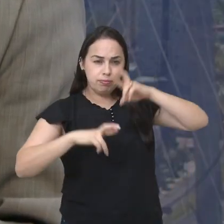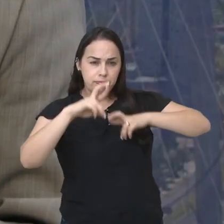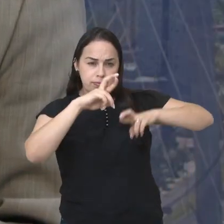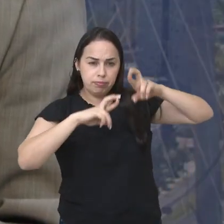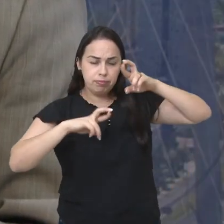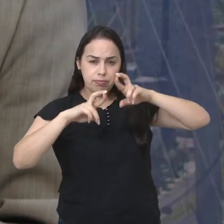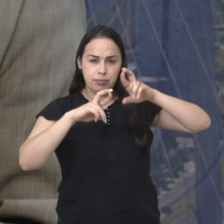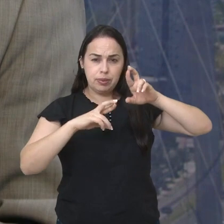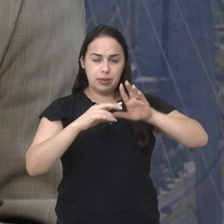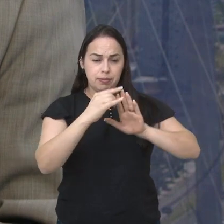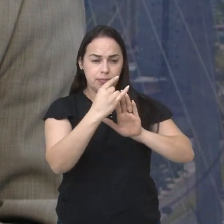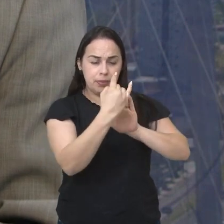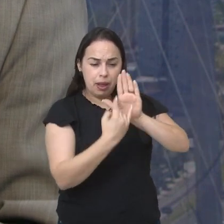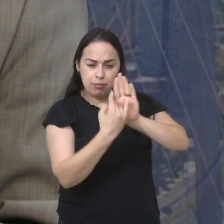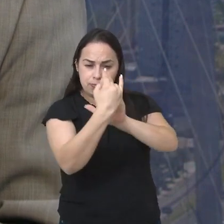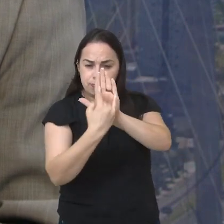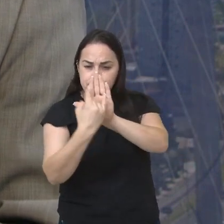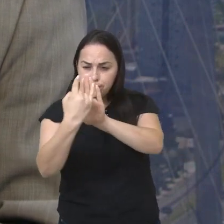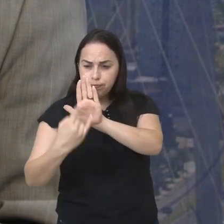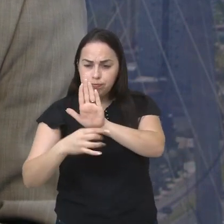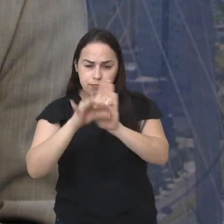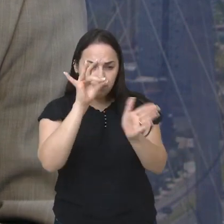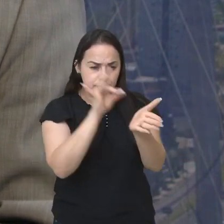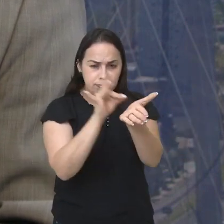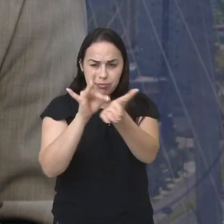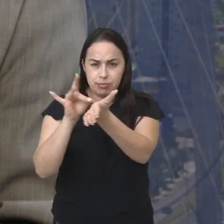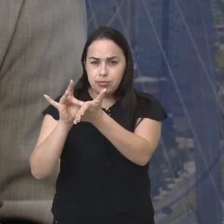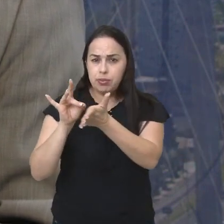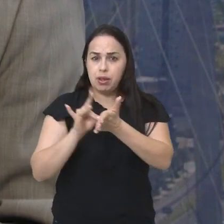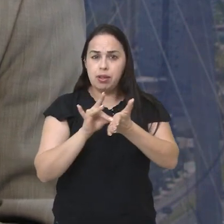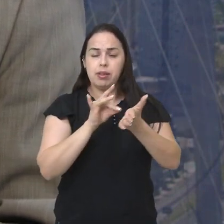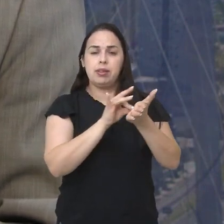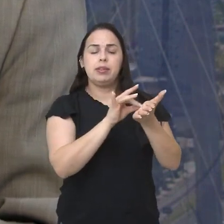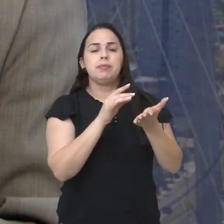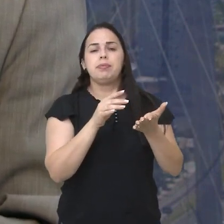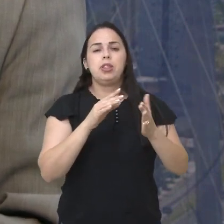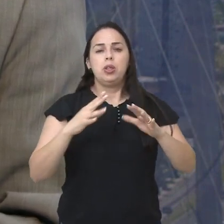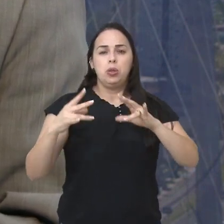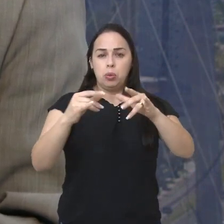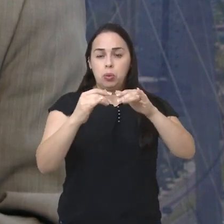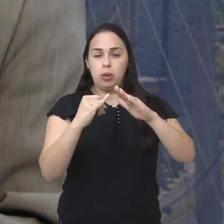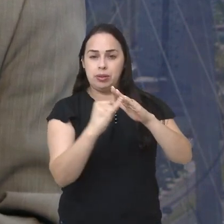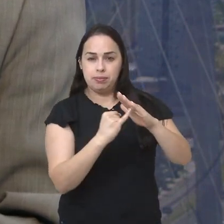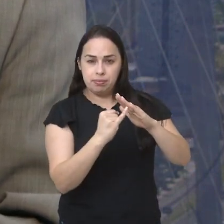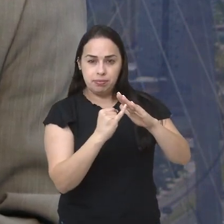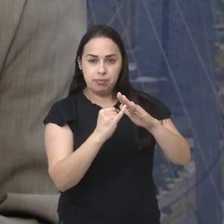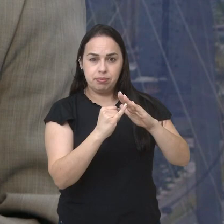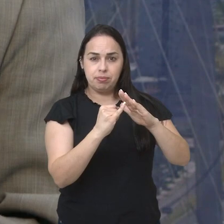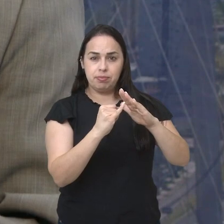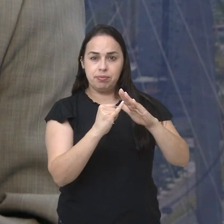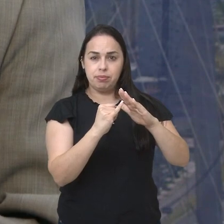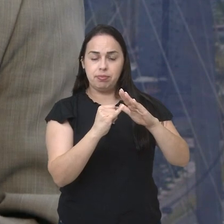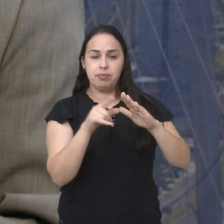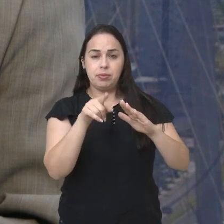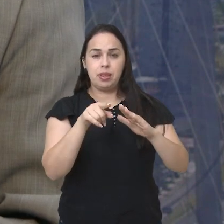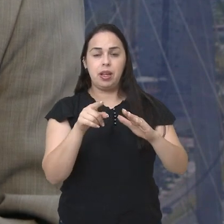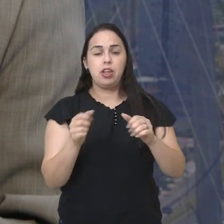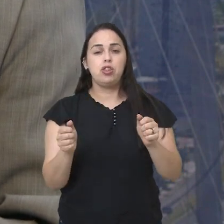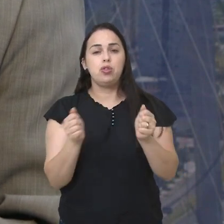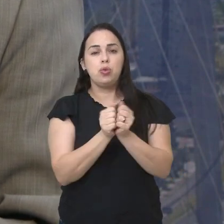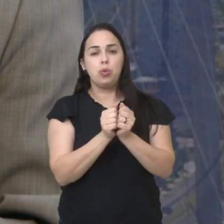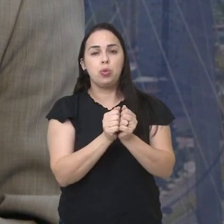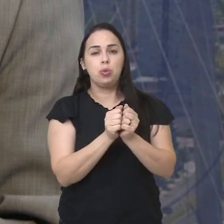autoridades qualquer tipo de entidade, de associação, de organização civil, elas ficam vinculadas ao poder estatal